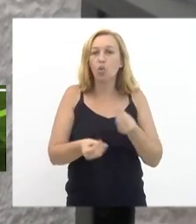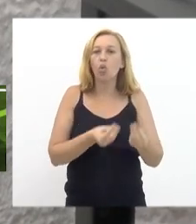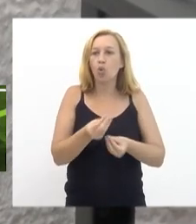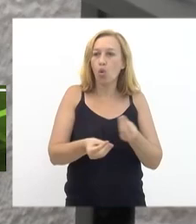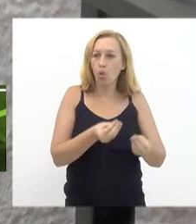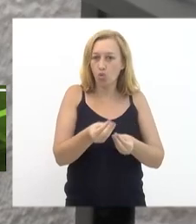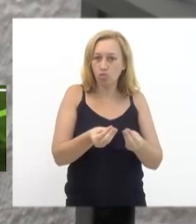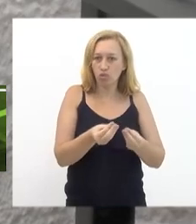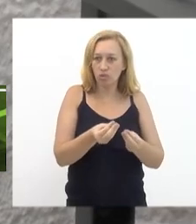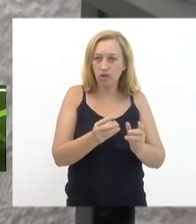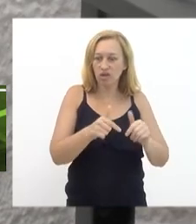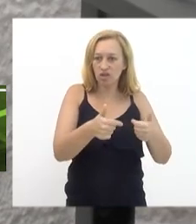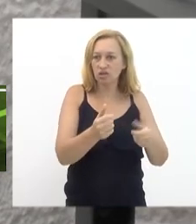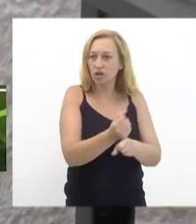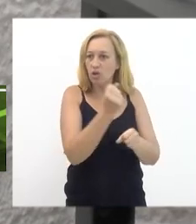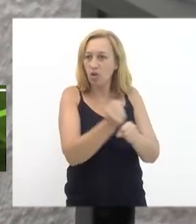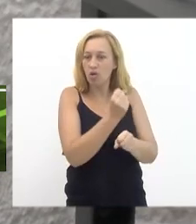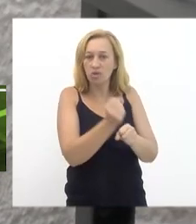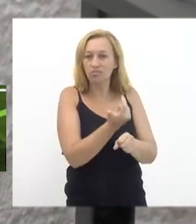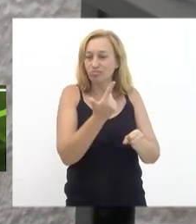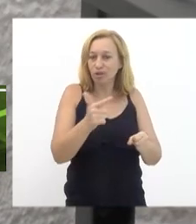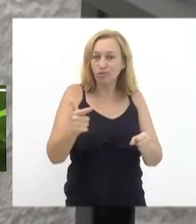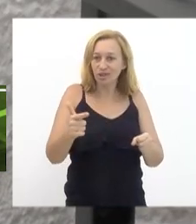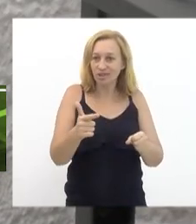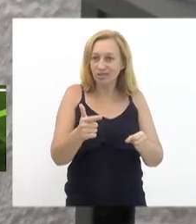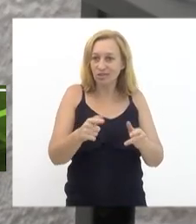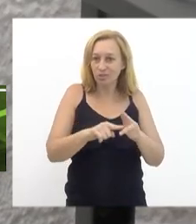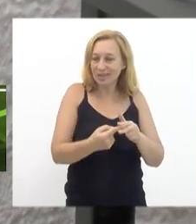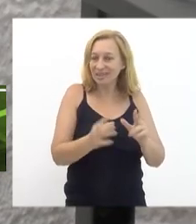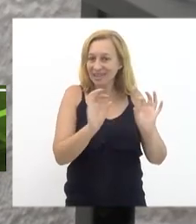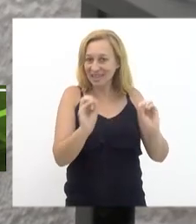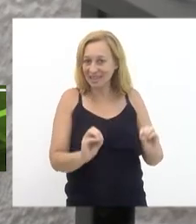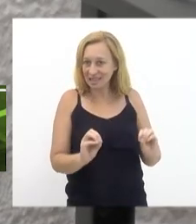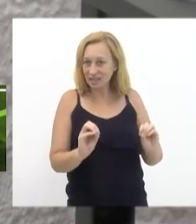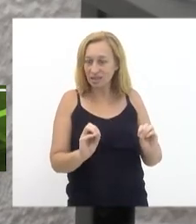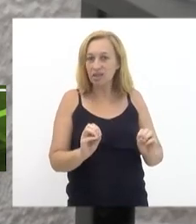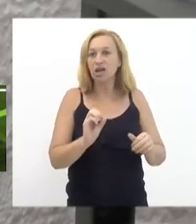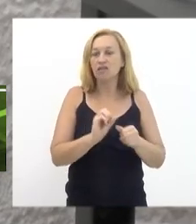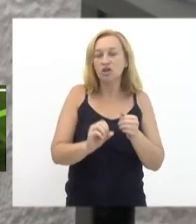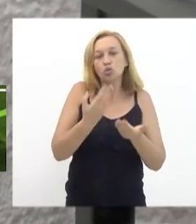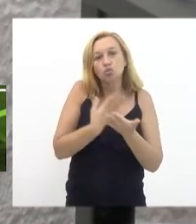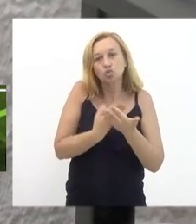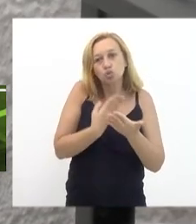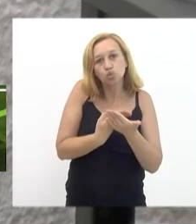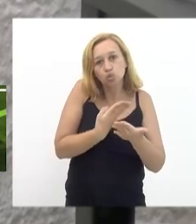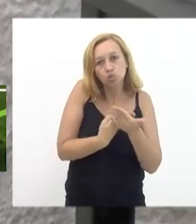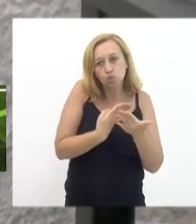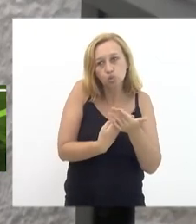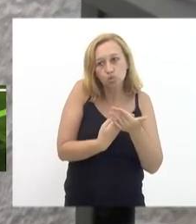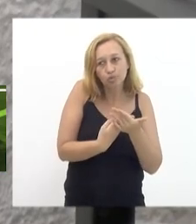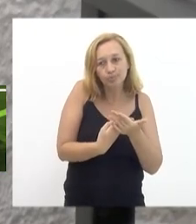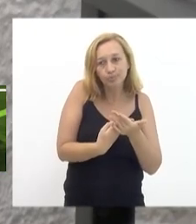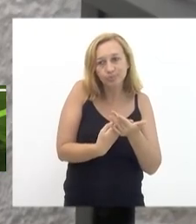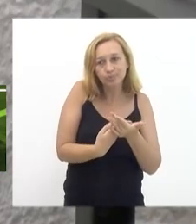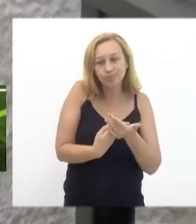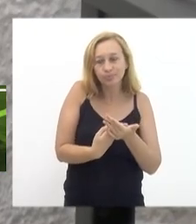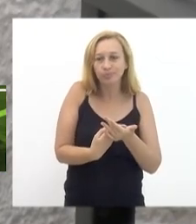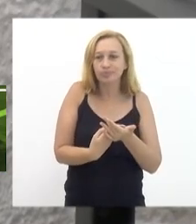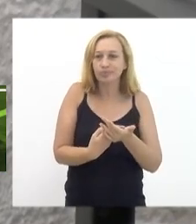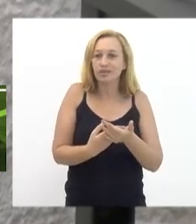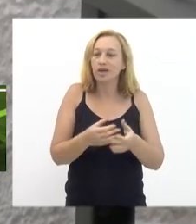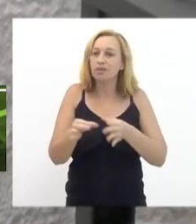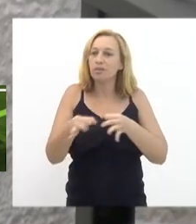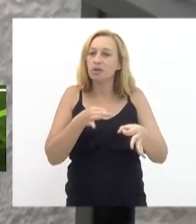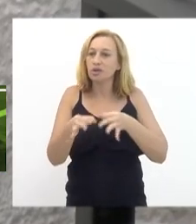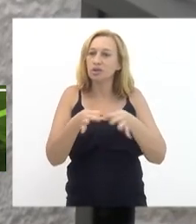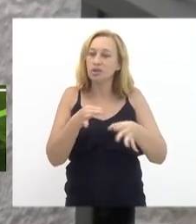aparecer em obras porque a gente não tinha essa argumentação Oi e aí a gente fez um estudo e contamos